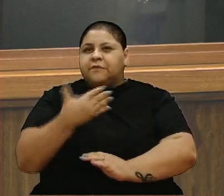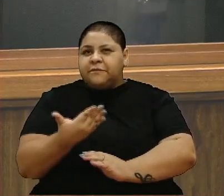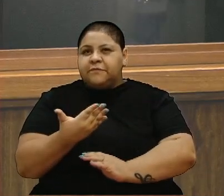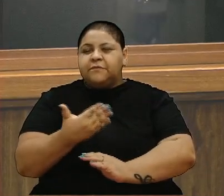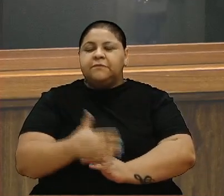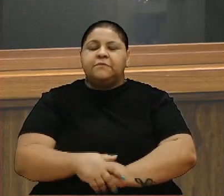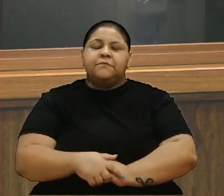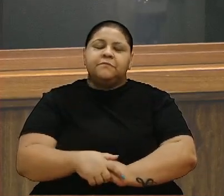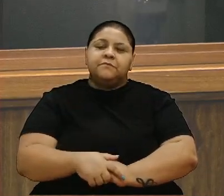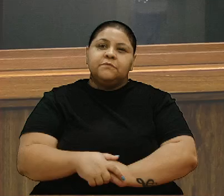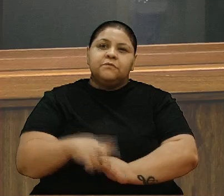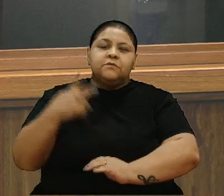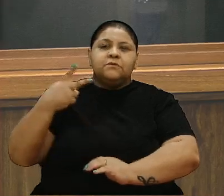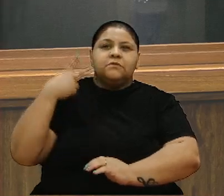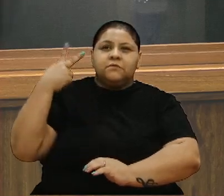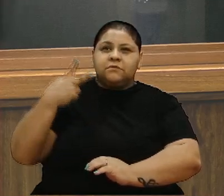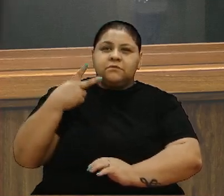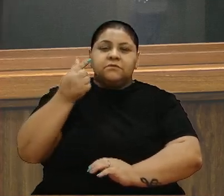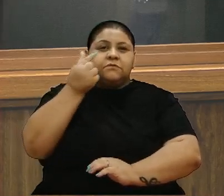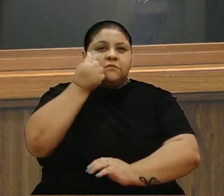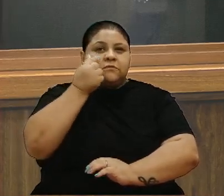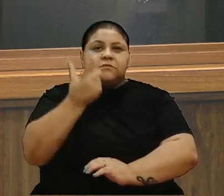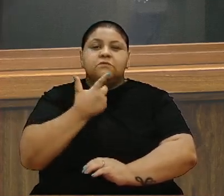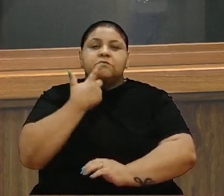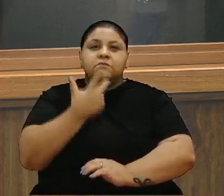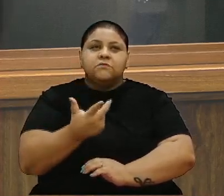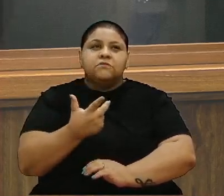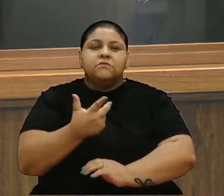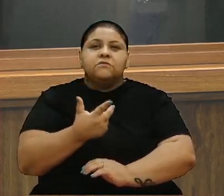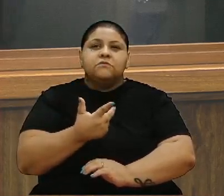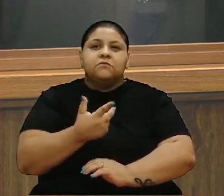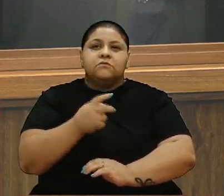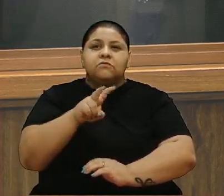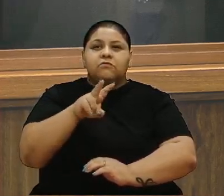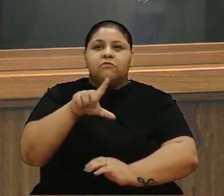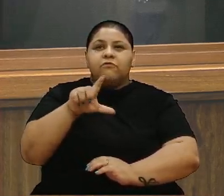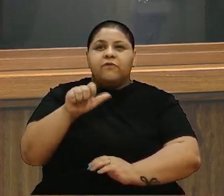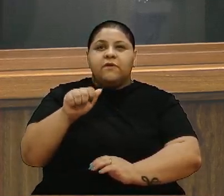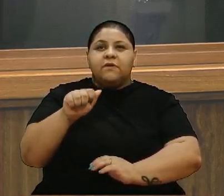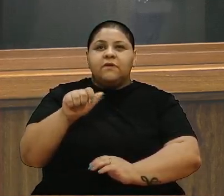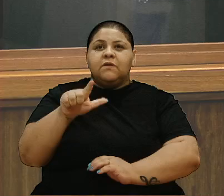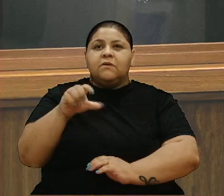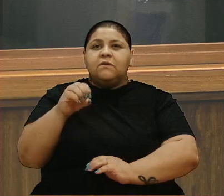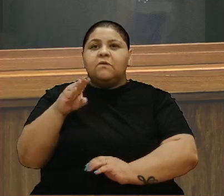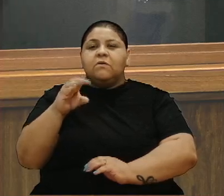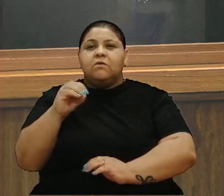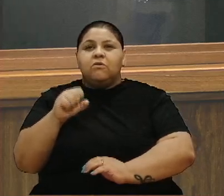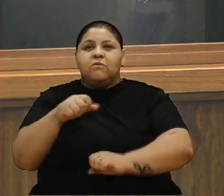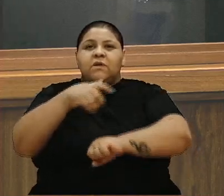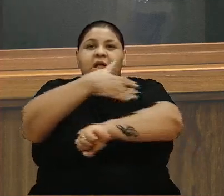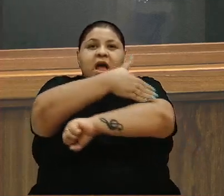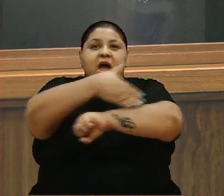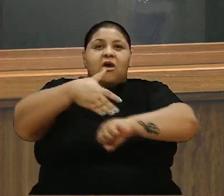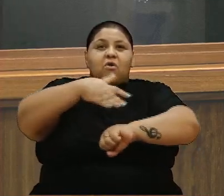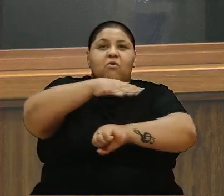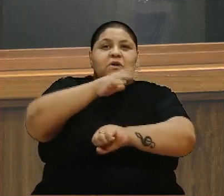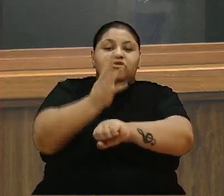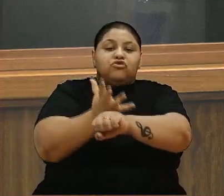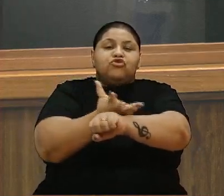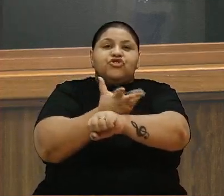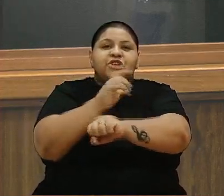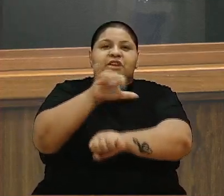contrapartida, o vereador Eloy Frisso falou do Vila Lobos, eu vou falar da Rua dos Jardineiros, que era uma emenda que